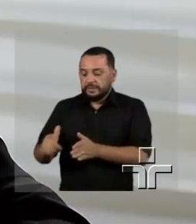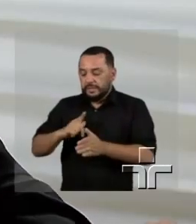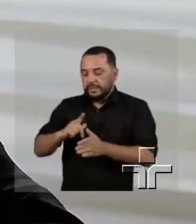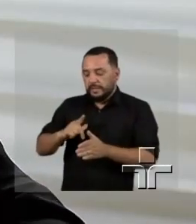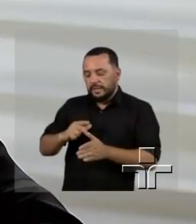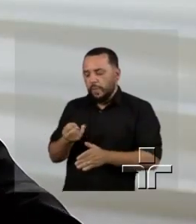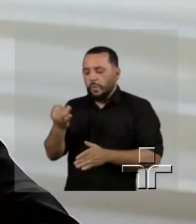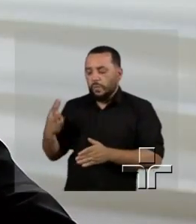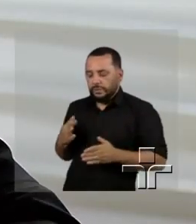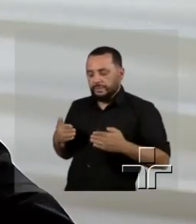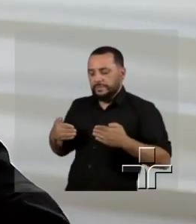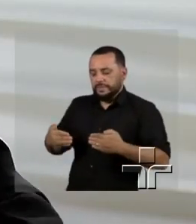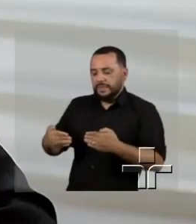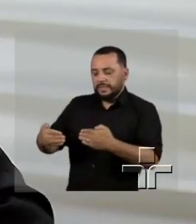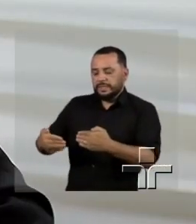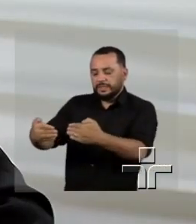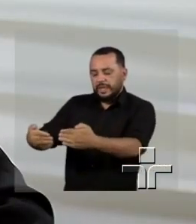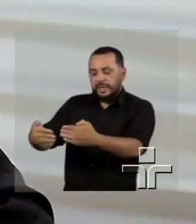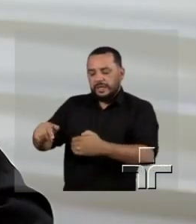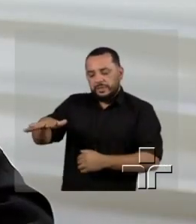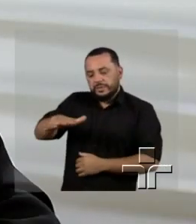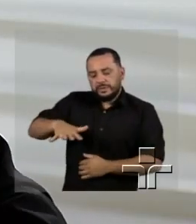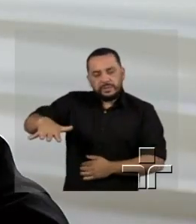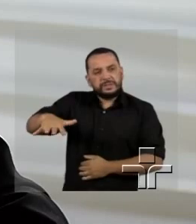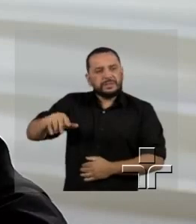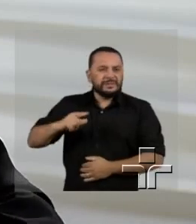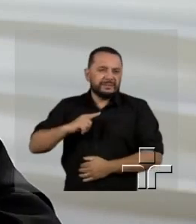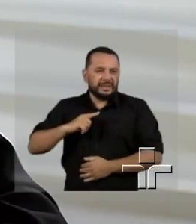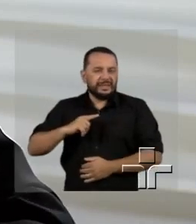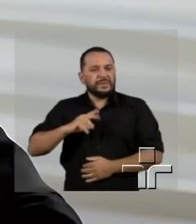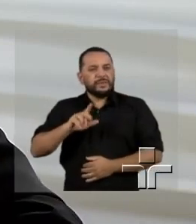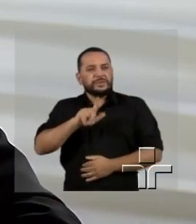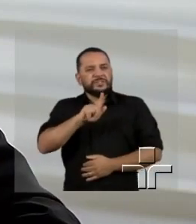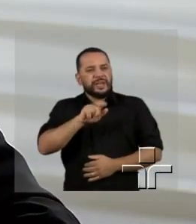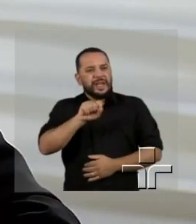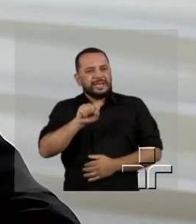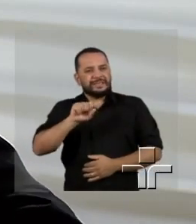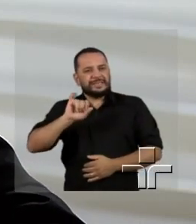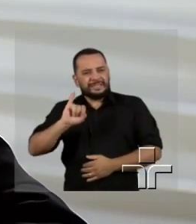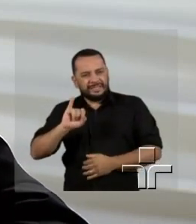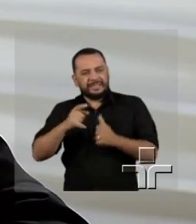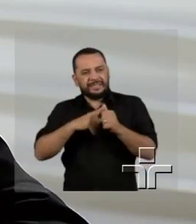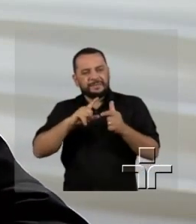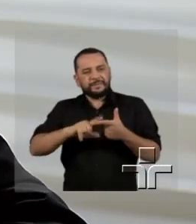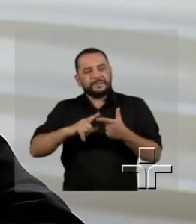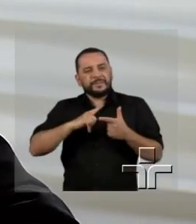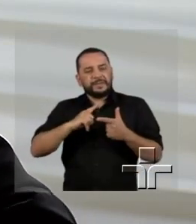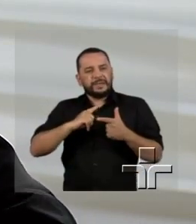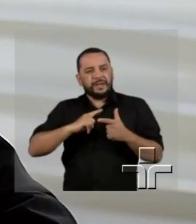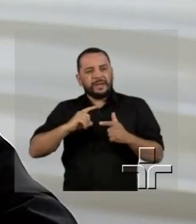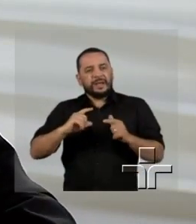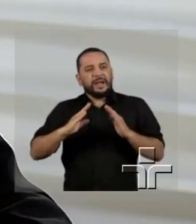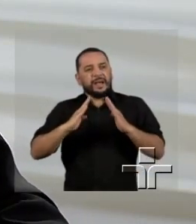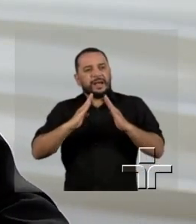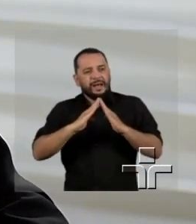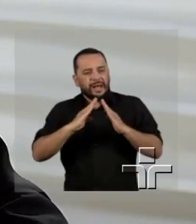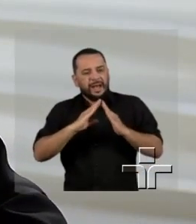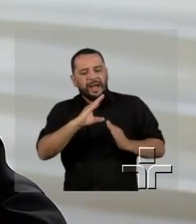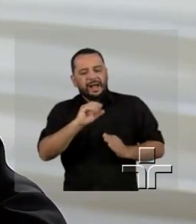Então essa junção aí de experiência individual com característica pessoal